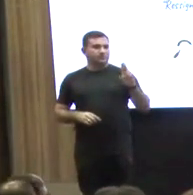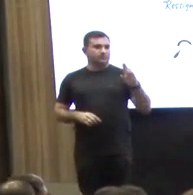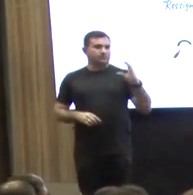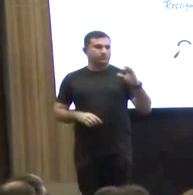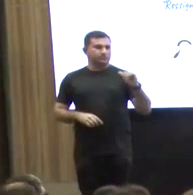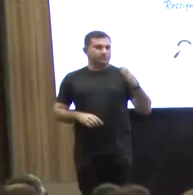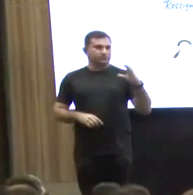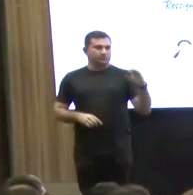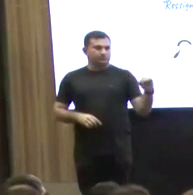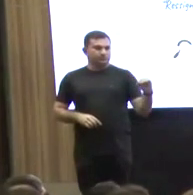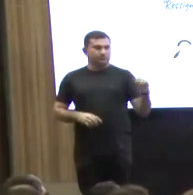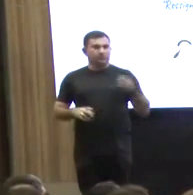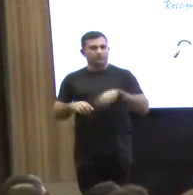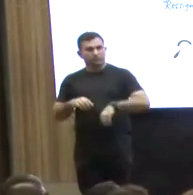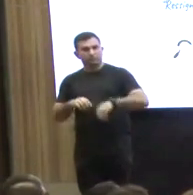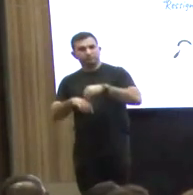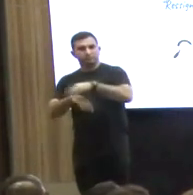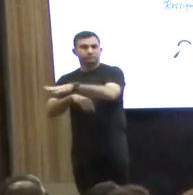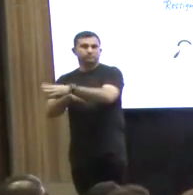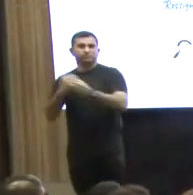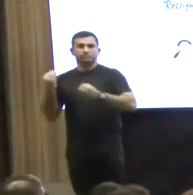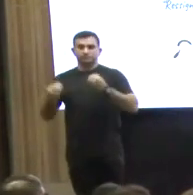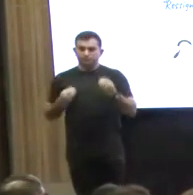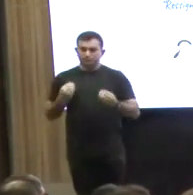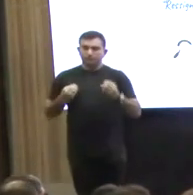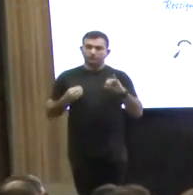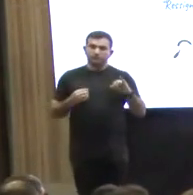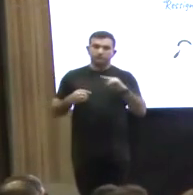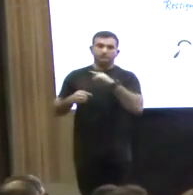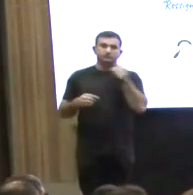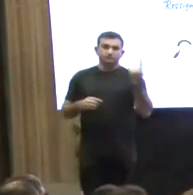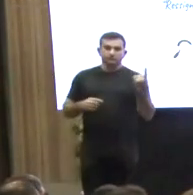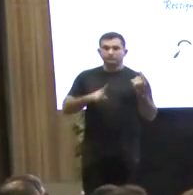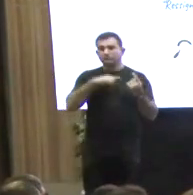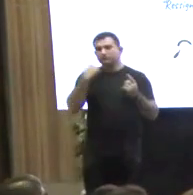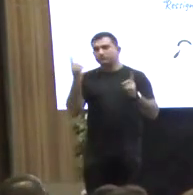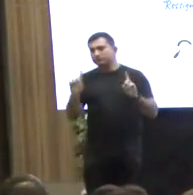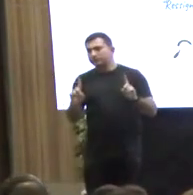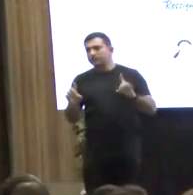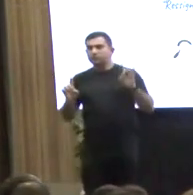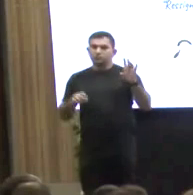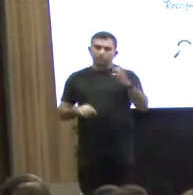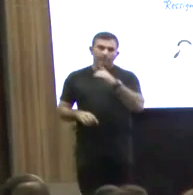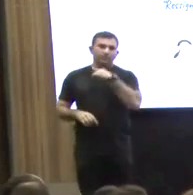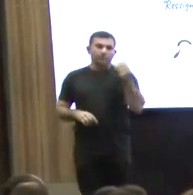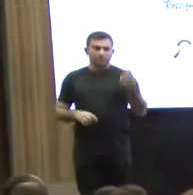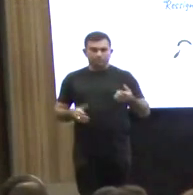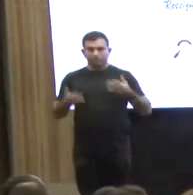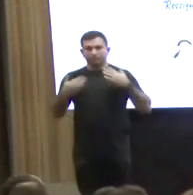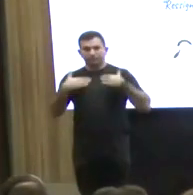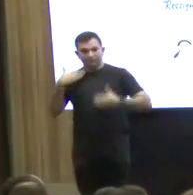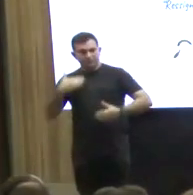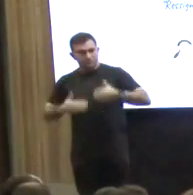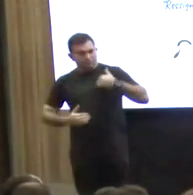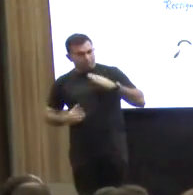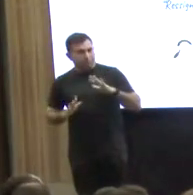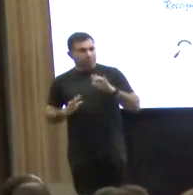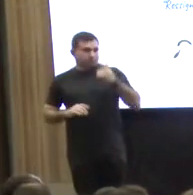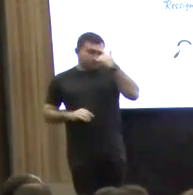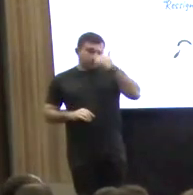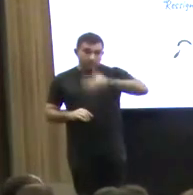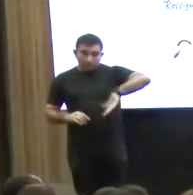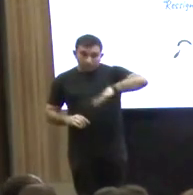e tudo mais. Mas quando nós olhamos para a escola, e se a gente for pensar, será que nós contribuímos também para uma necroeducação?